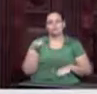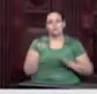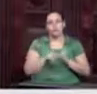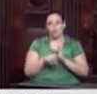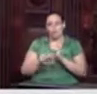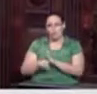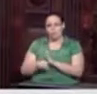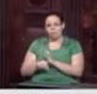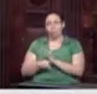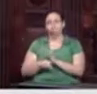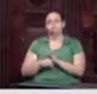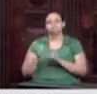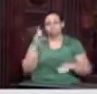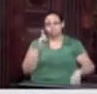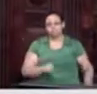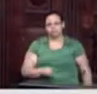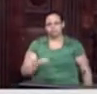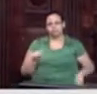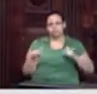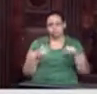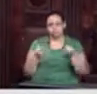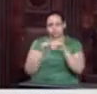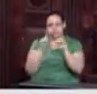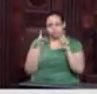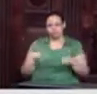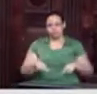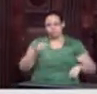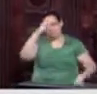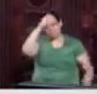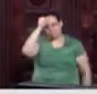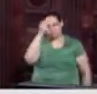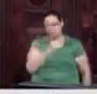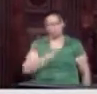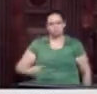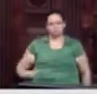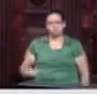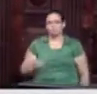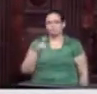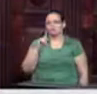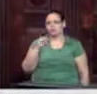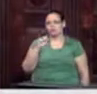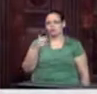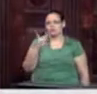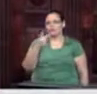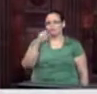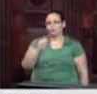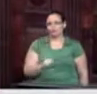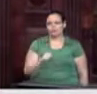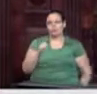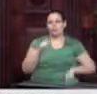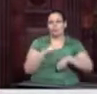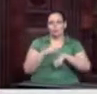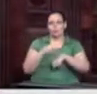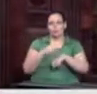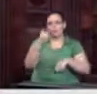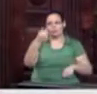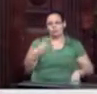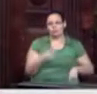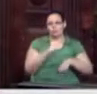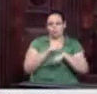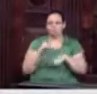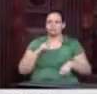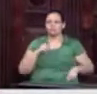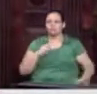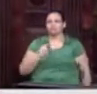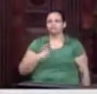seja, roube os direitos dos servidores públicos. Não passarão. Dia 28, às 14 horas, estarei aqui na